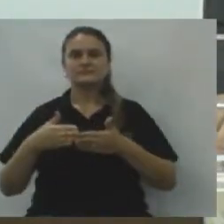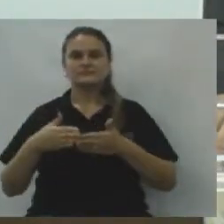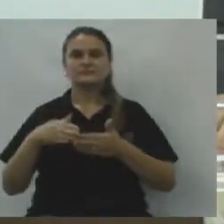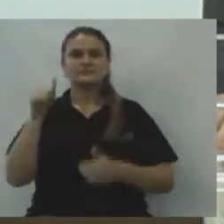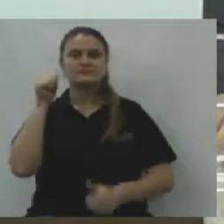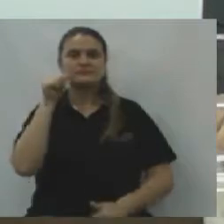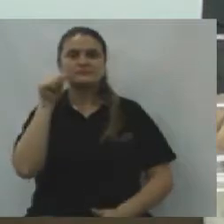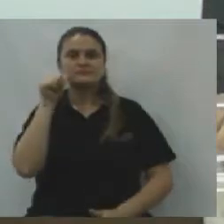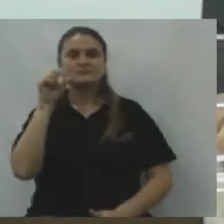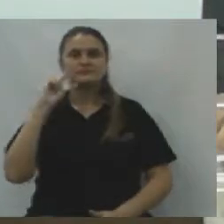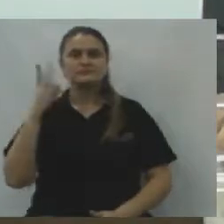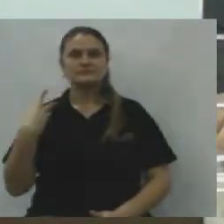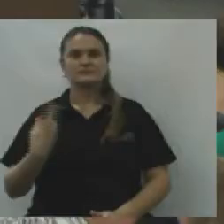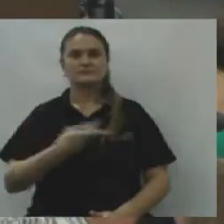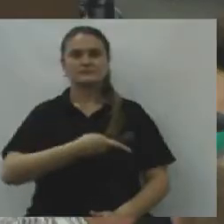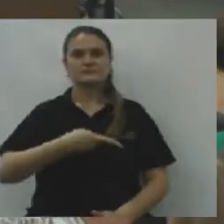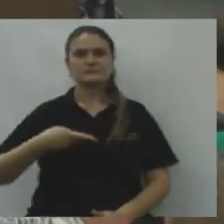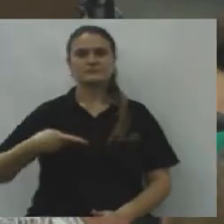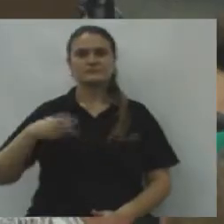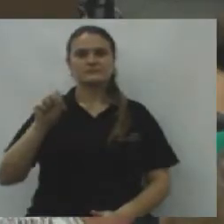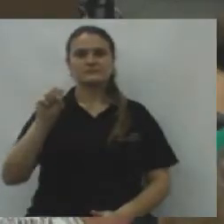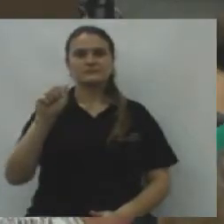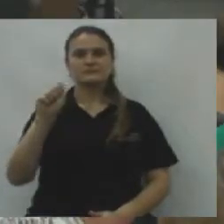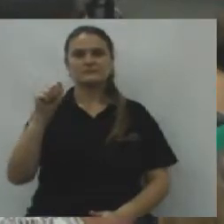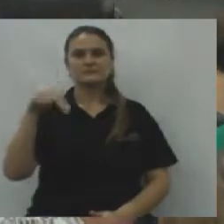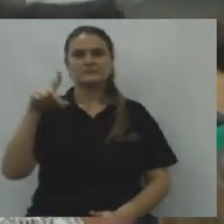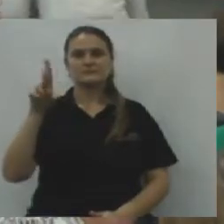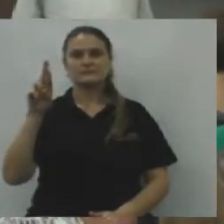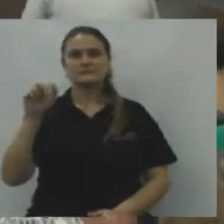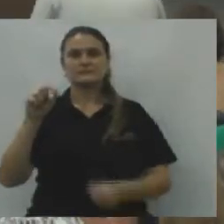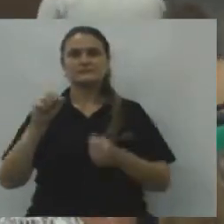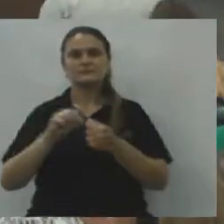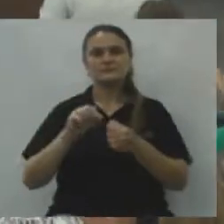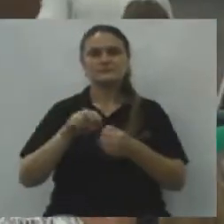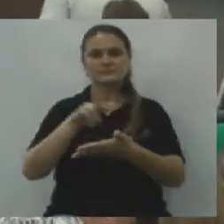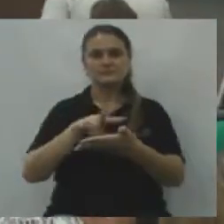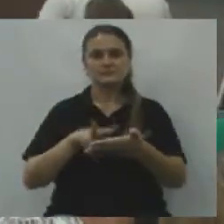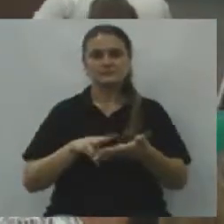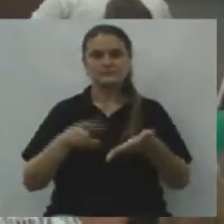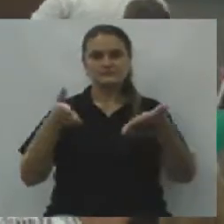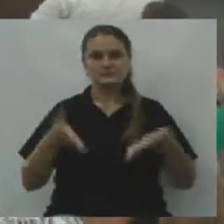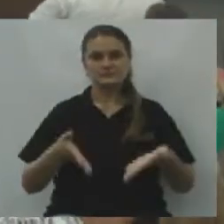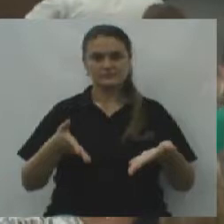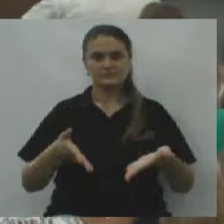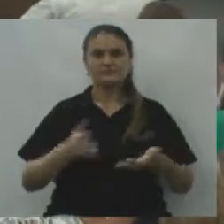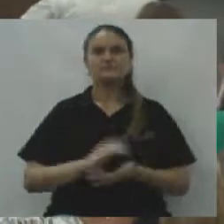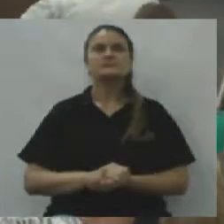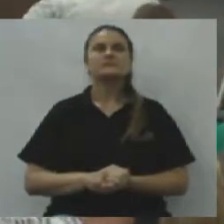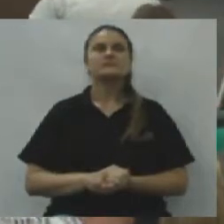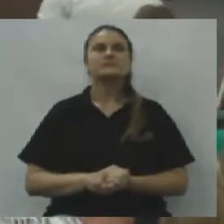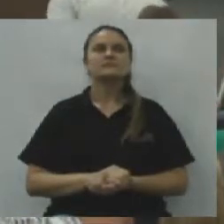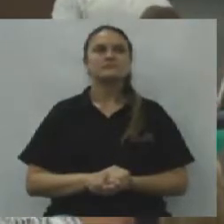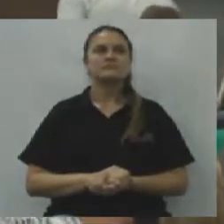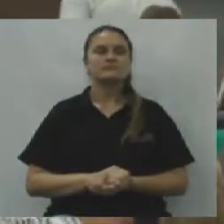à vereadora pastora Sandra para que proceda a leitura da matéria constante do expediente do dia.